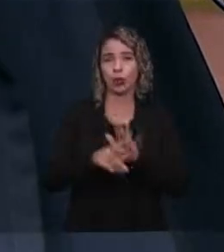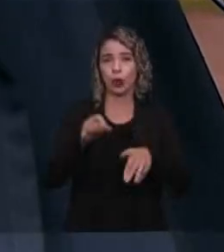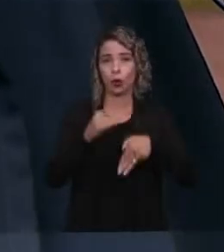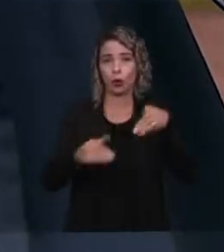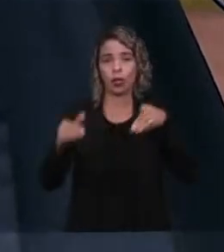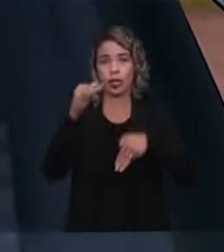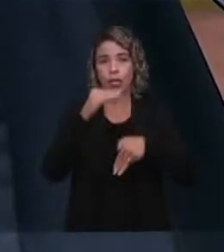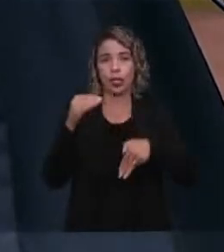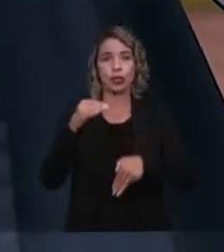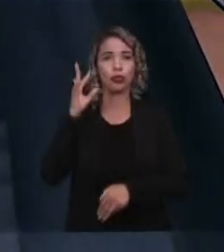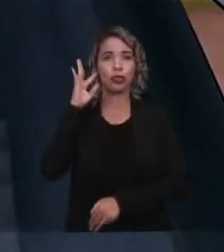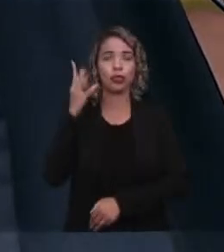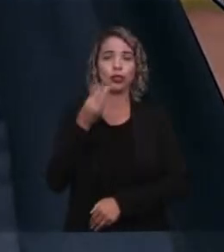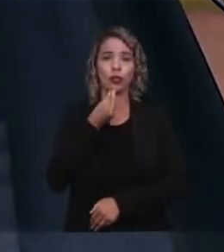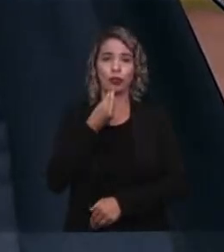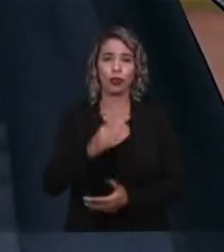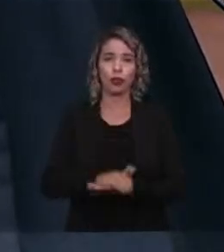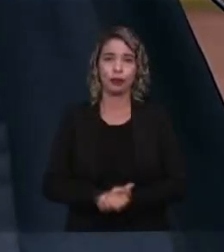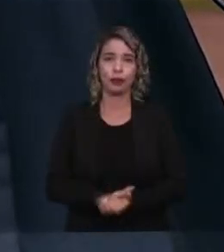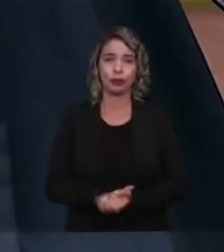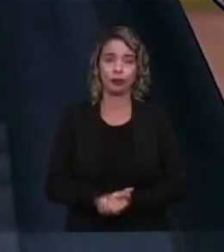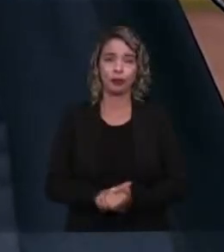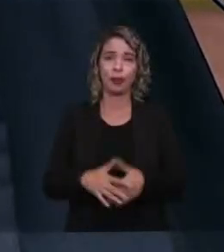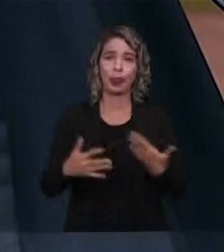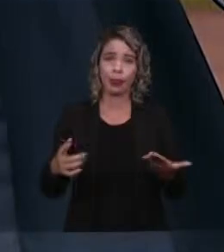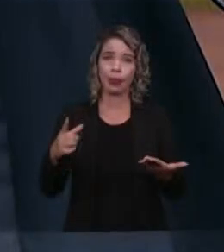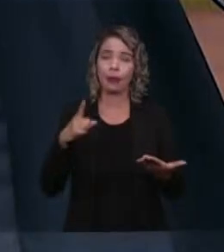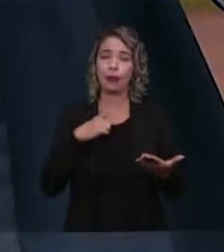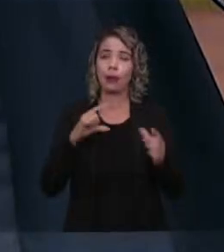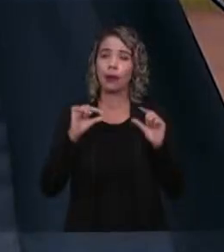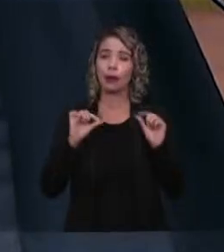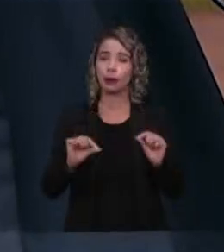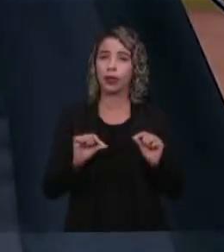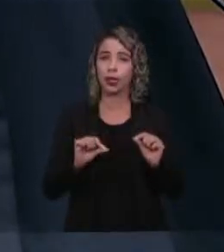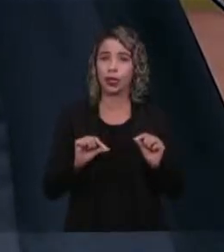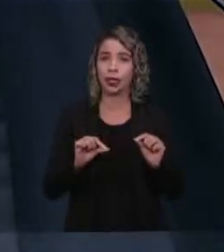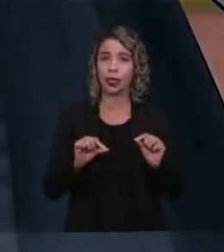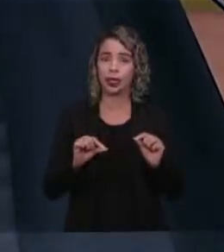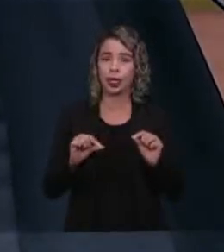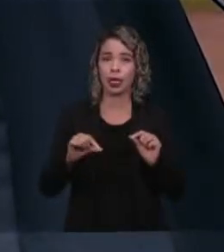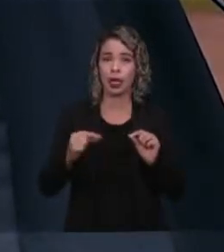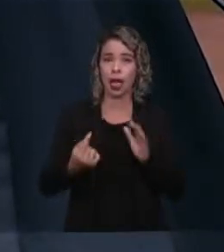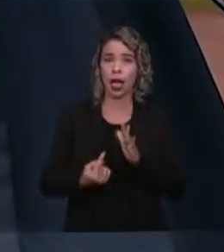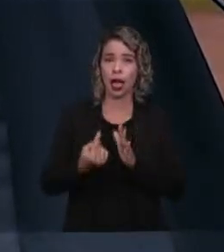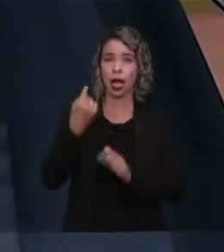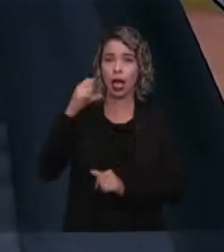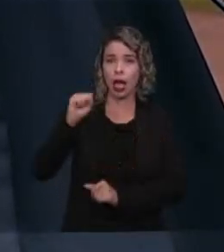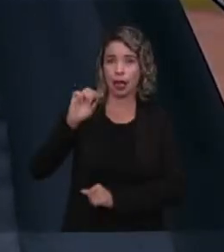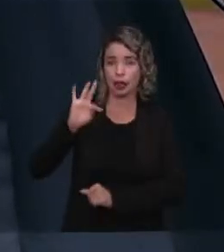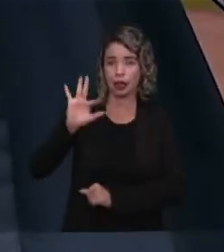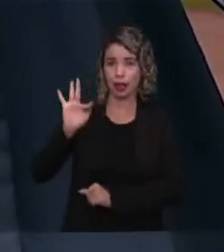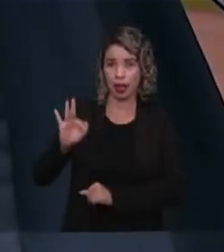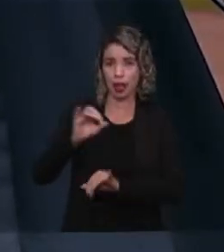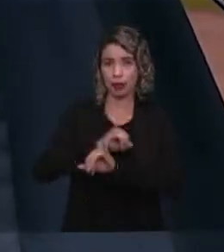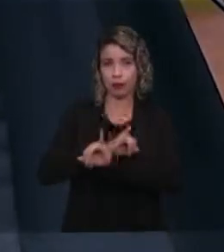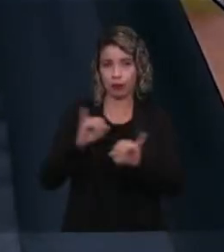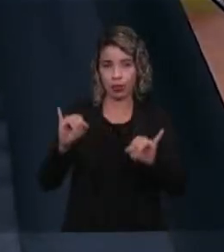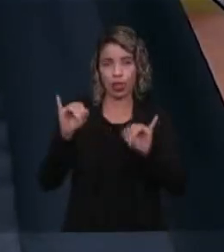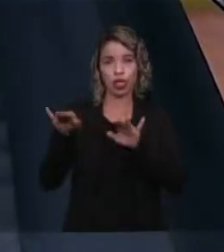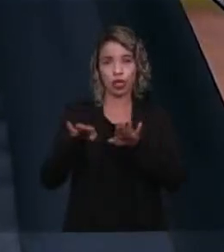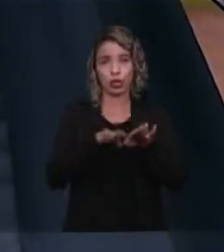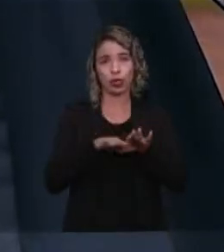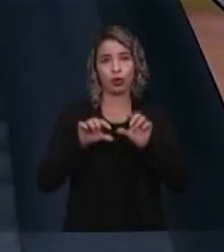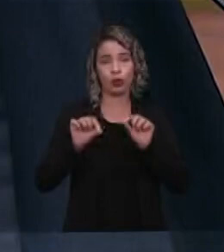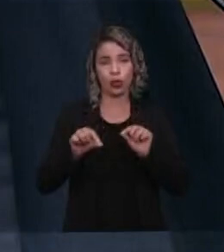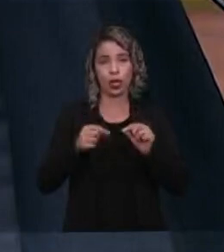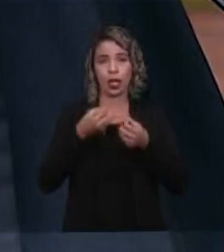No mesmo sentido, um excerto de um outro acórdão que diz: os precedentes do Supremo Tribunal Federal assentam que as declarações de colaboradores não